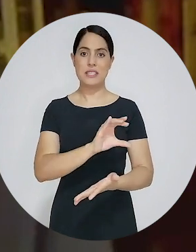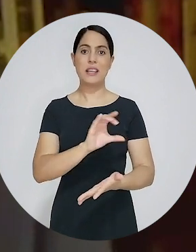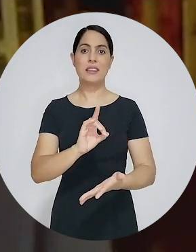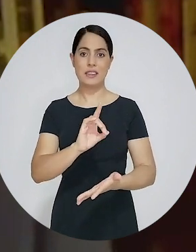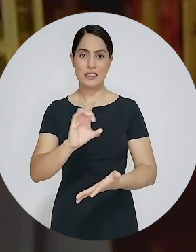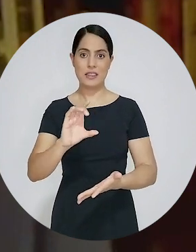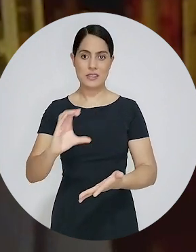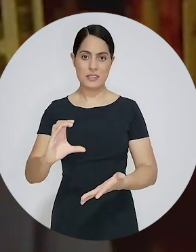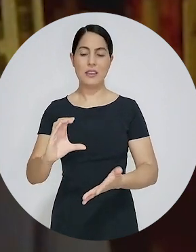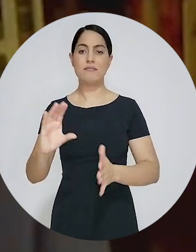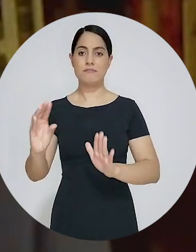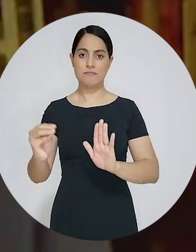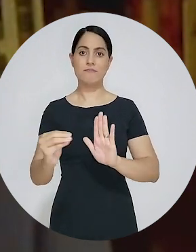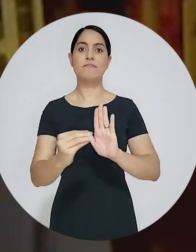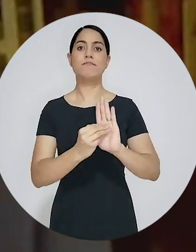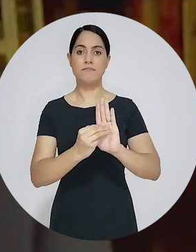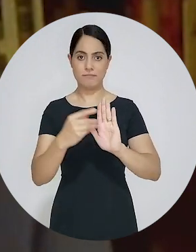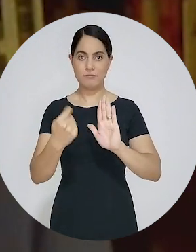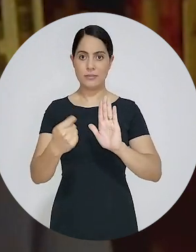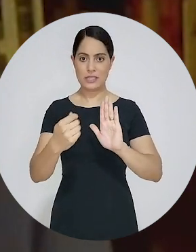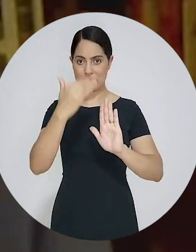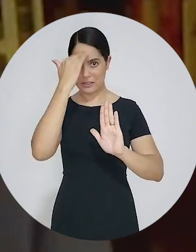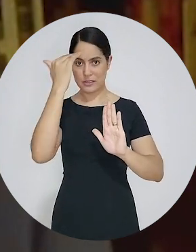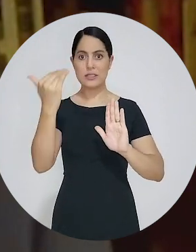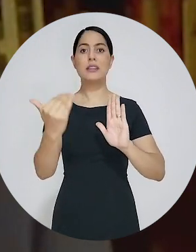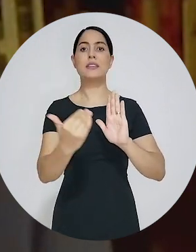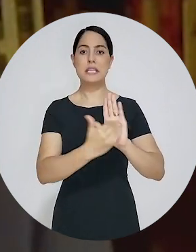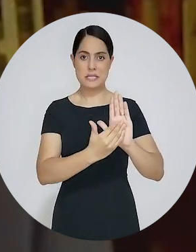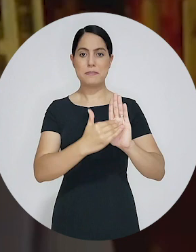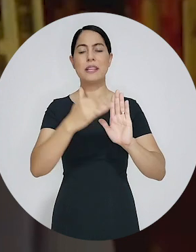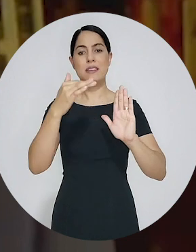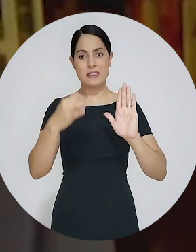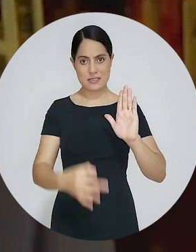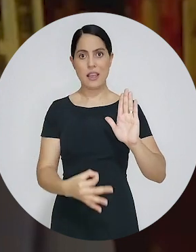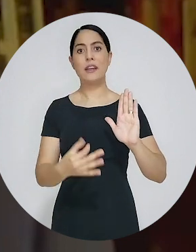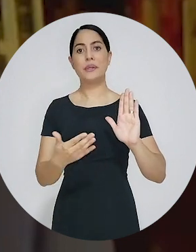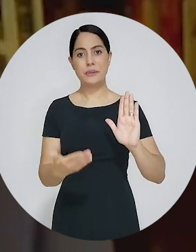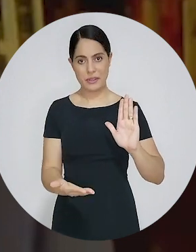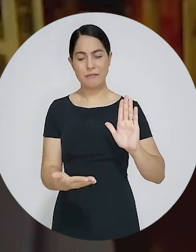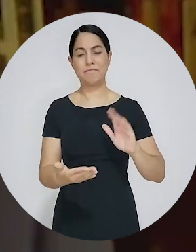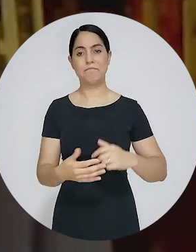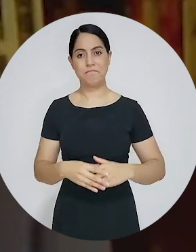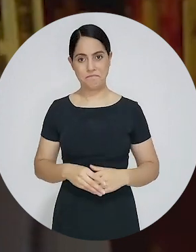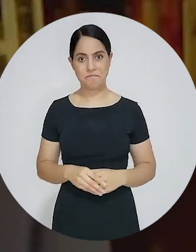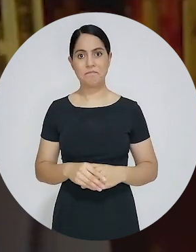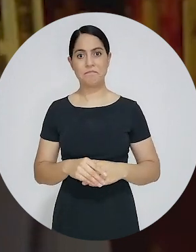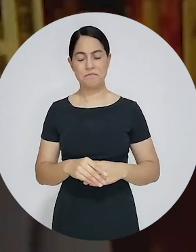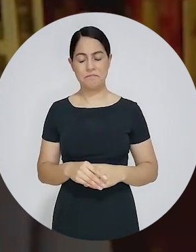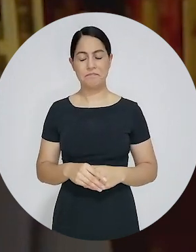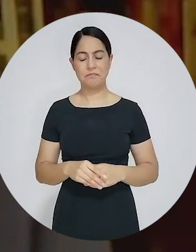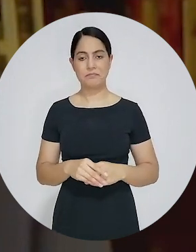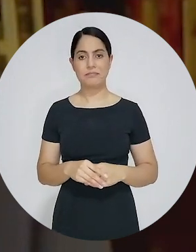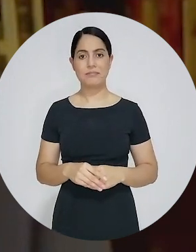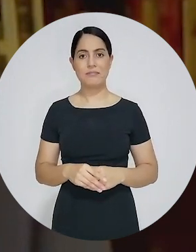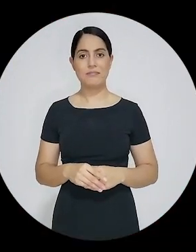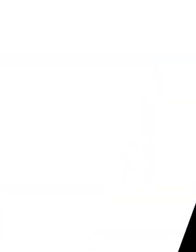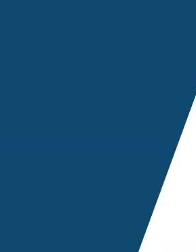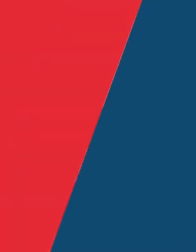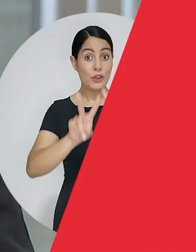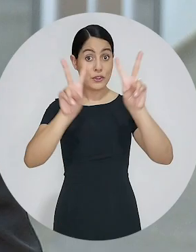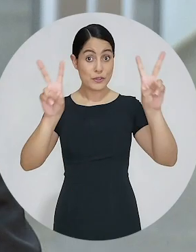estava obrigado a obedecer os ditames do Código do